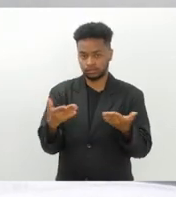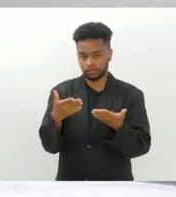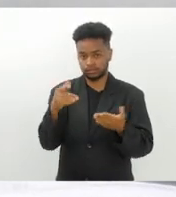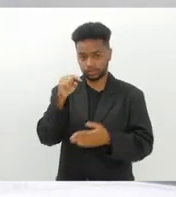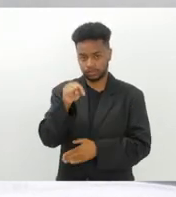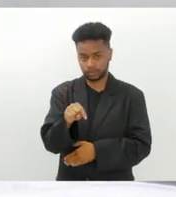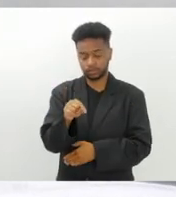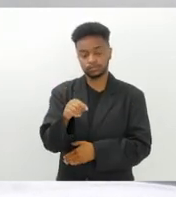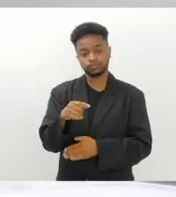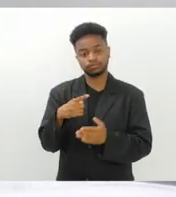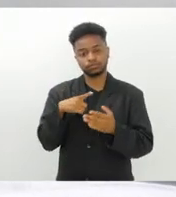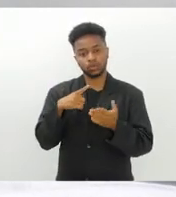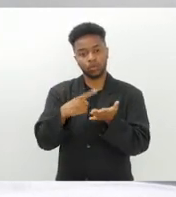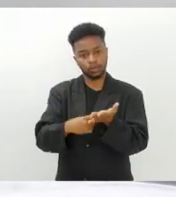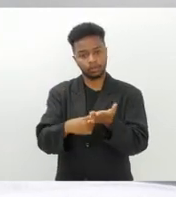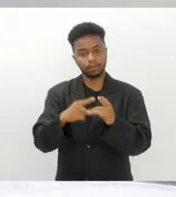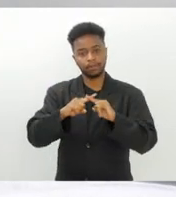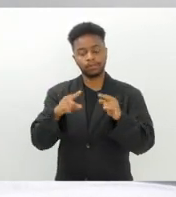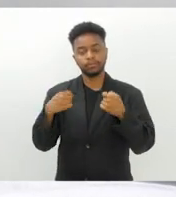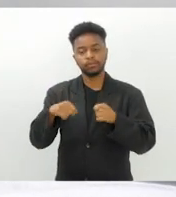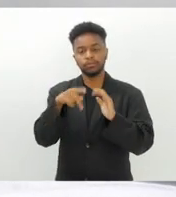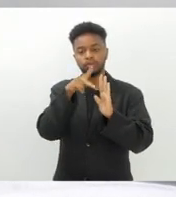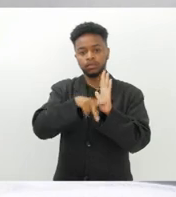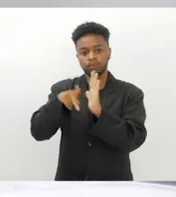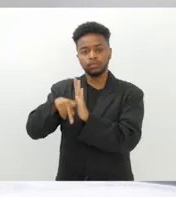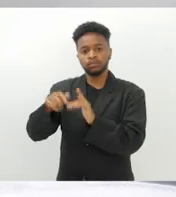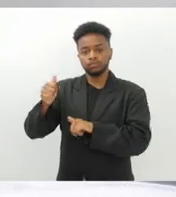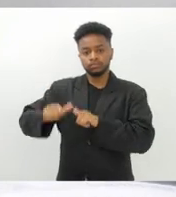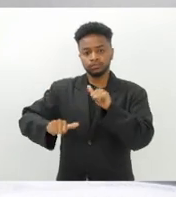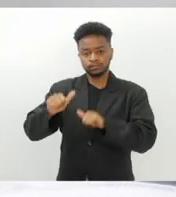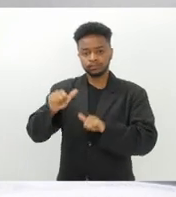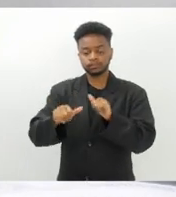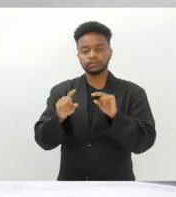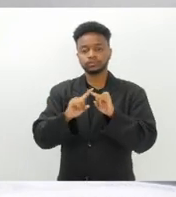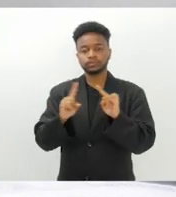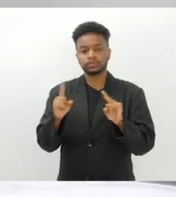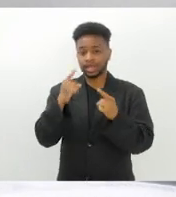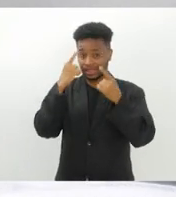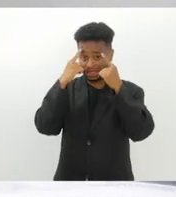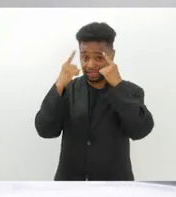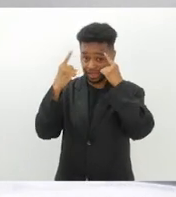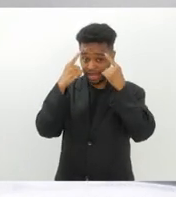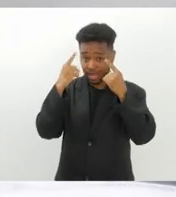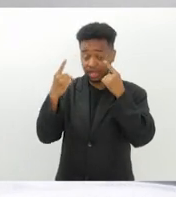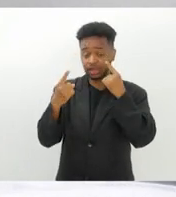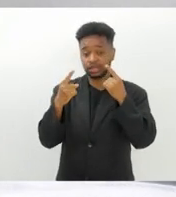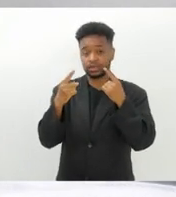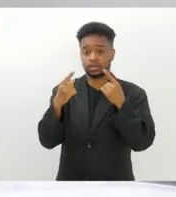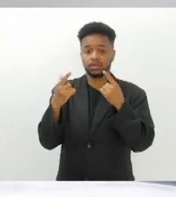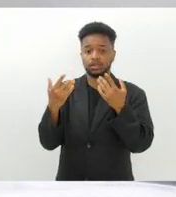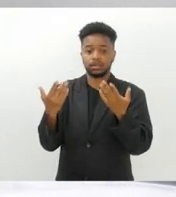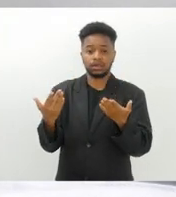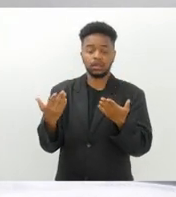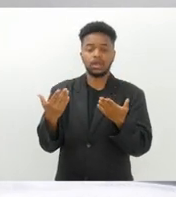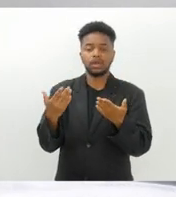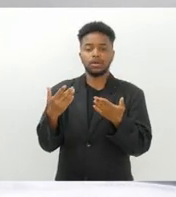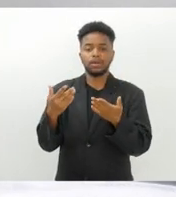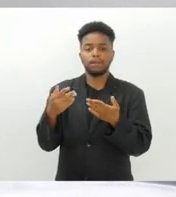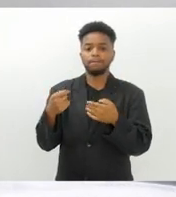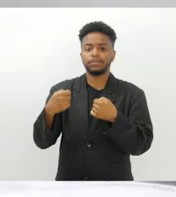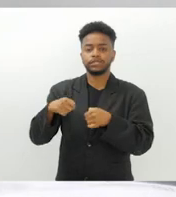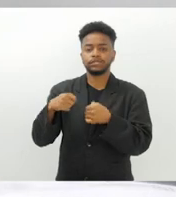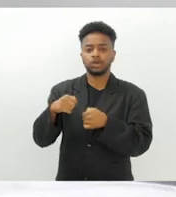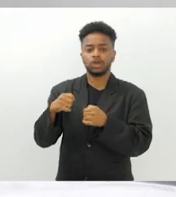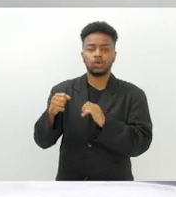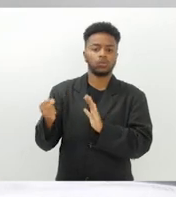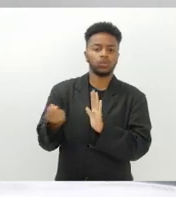que tem que haver os projetos, cada um é analisado. Mas essa ideia de que o selo conte ponto, eu